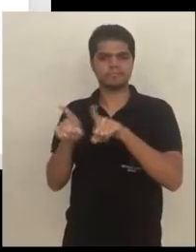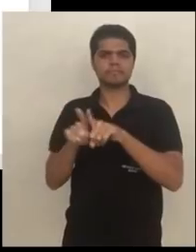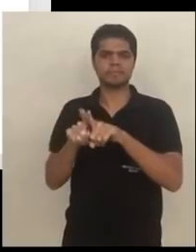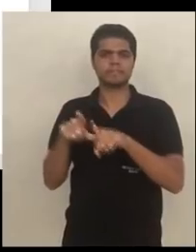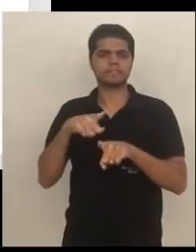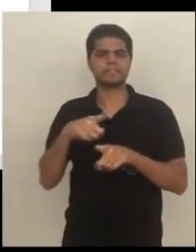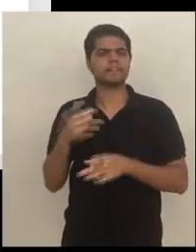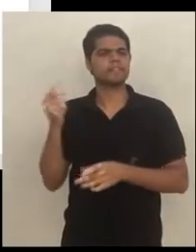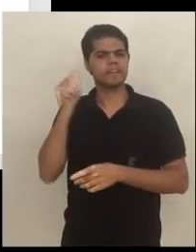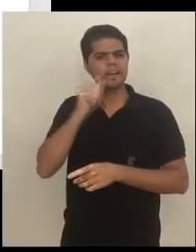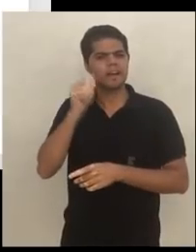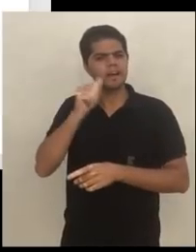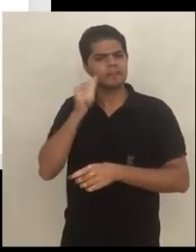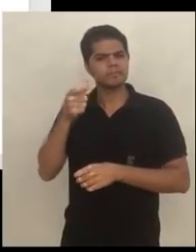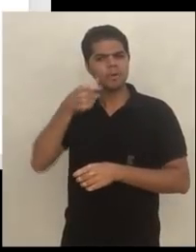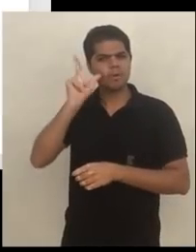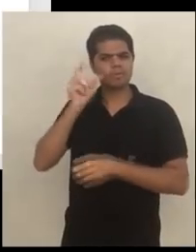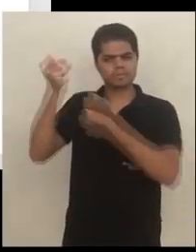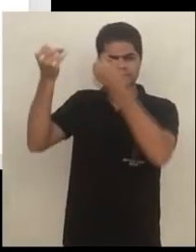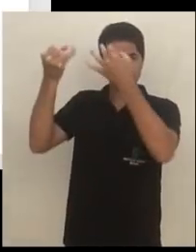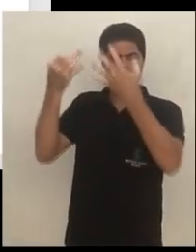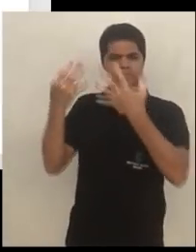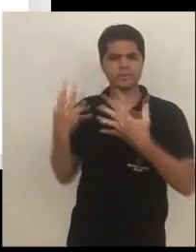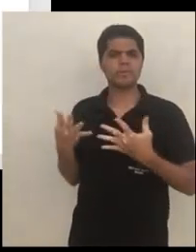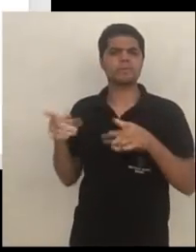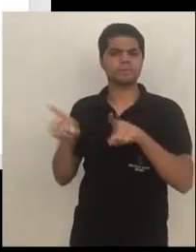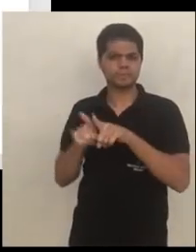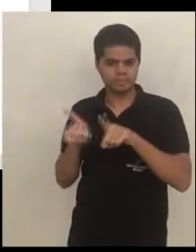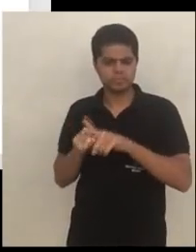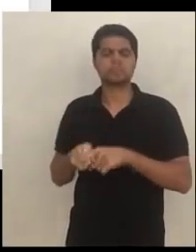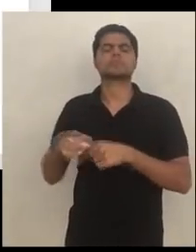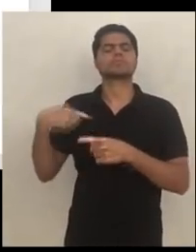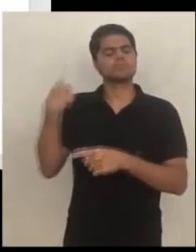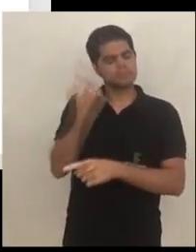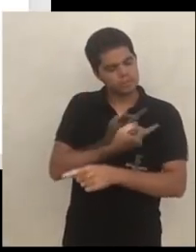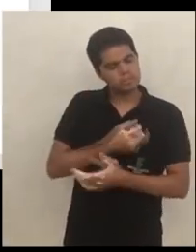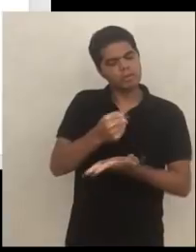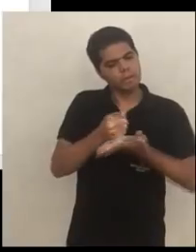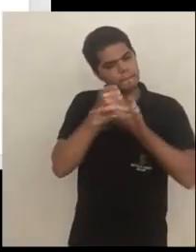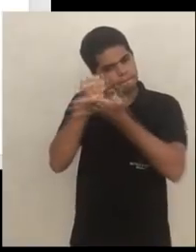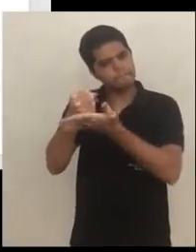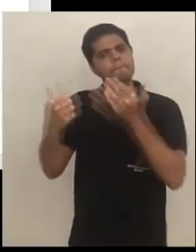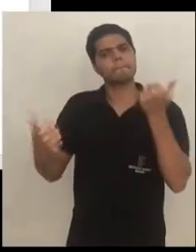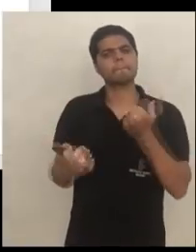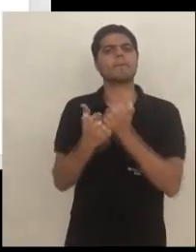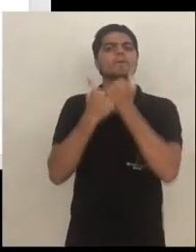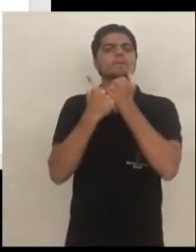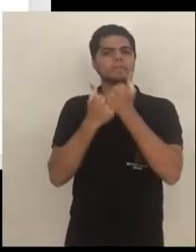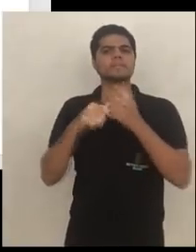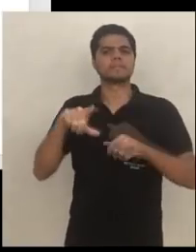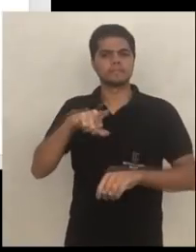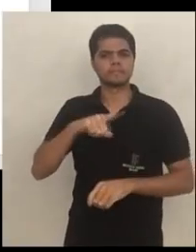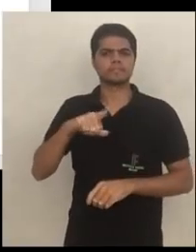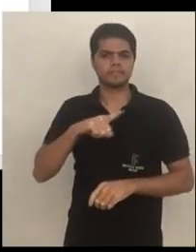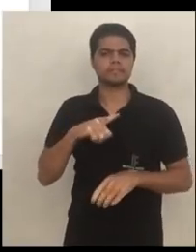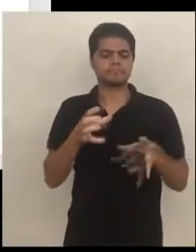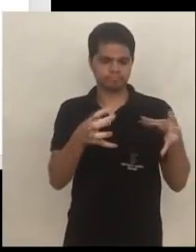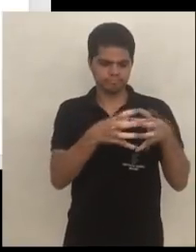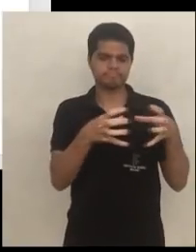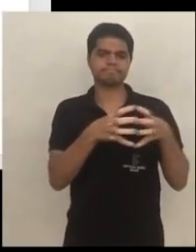acho que falou ontem, e a gente também apoia, subsidiando com informações, esse